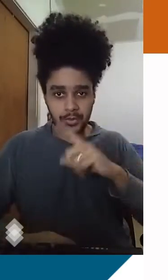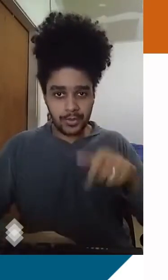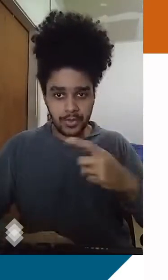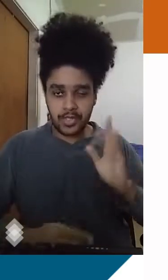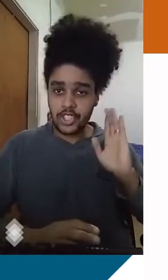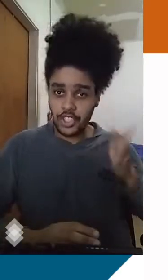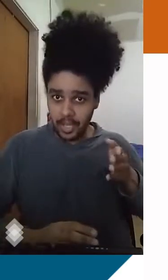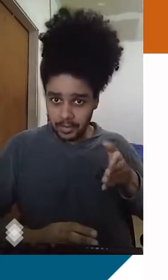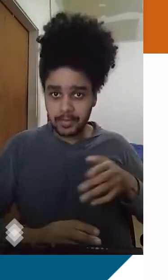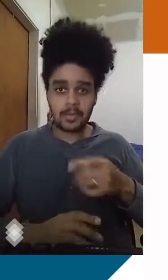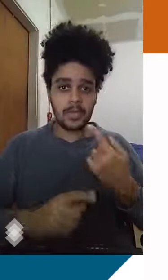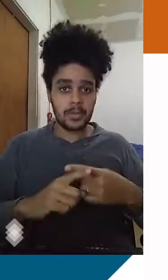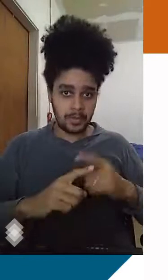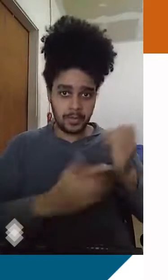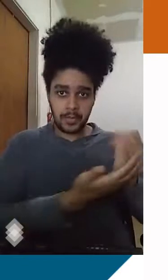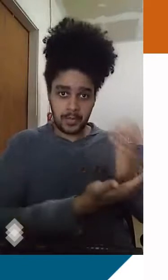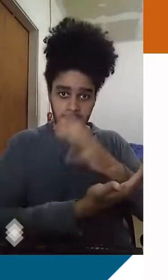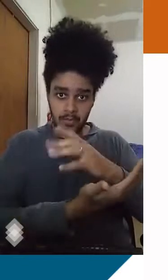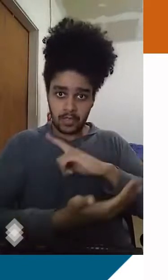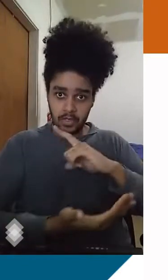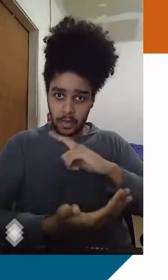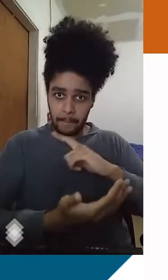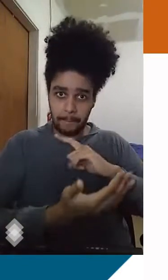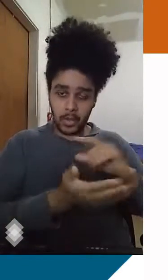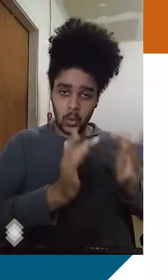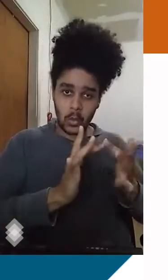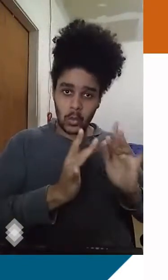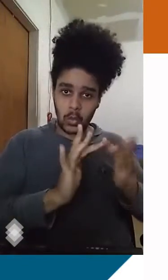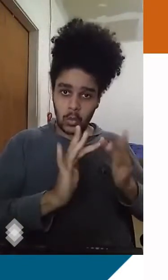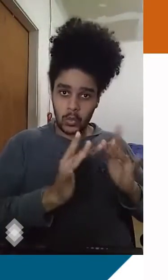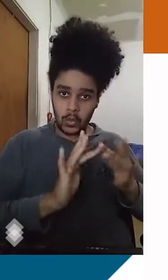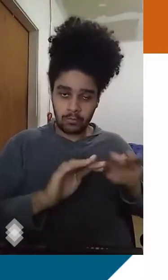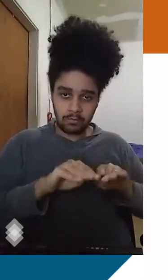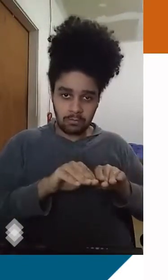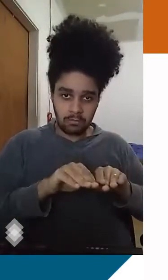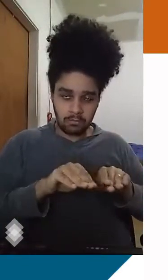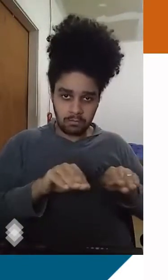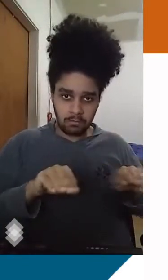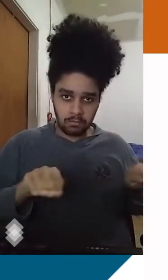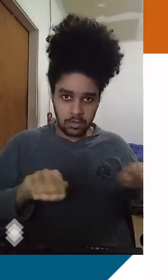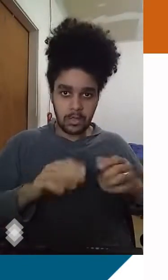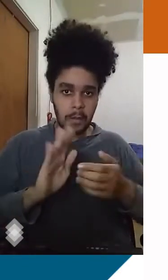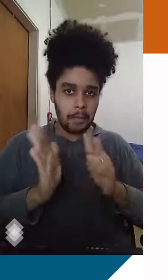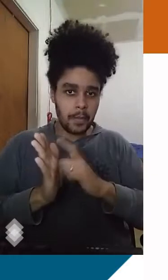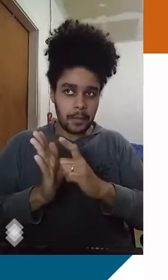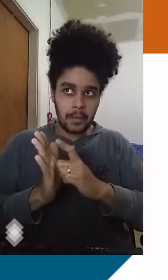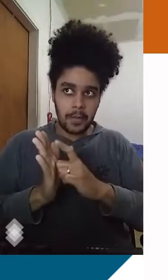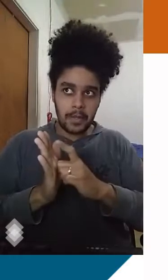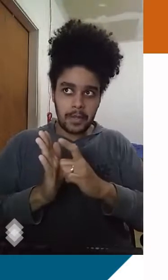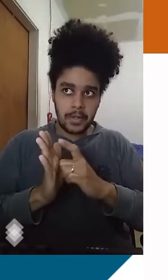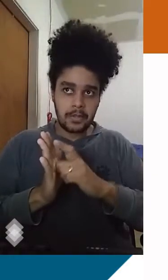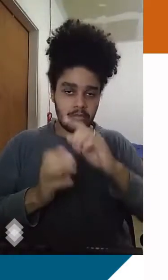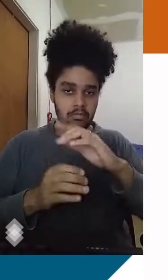vou falar com vocês desde já, é que em toda projeção a gente vai ter um ponto de contato da superfície plana, pensem numa folha